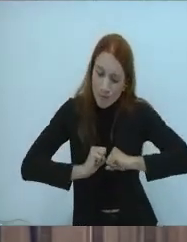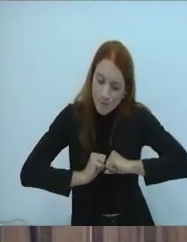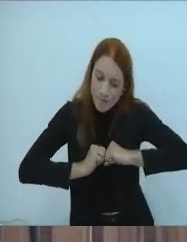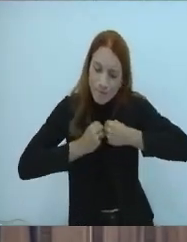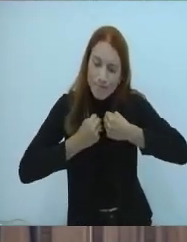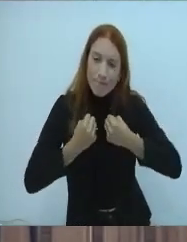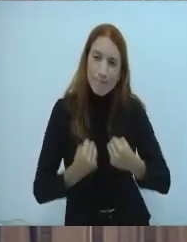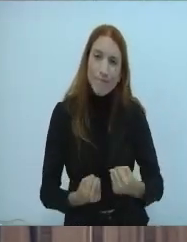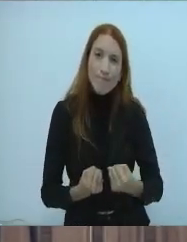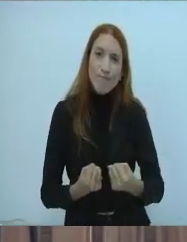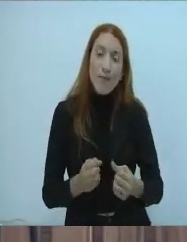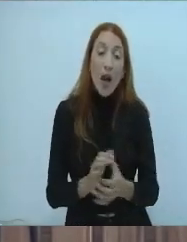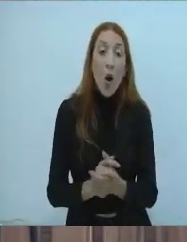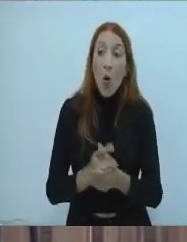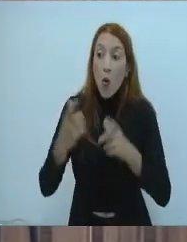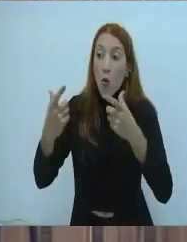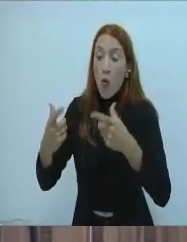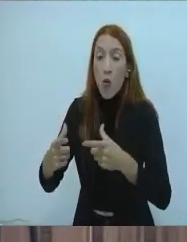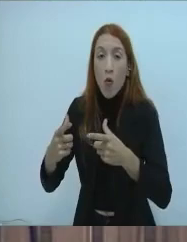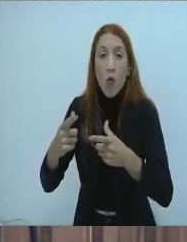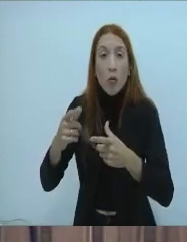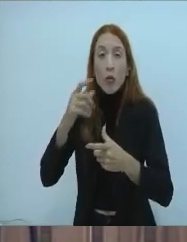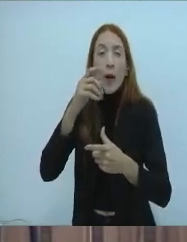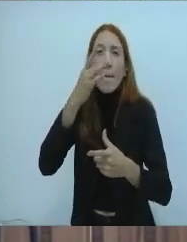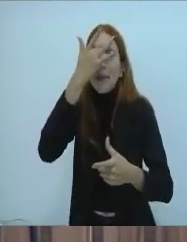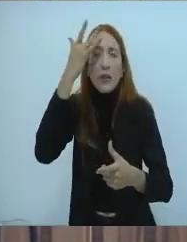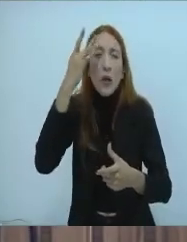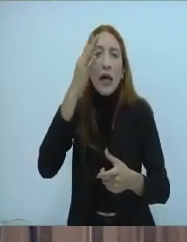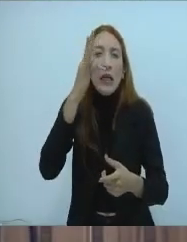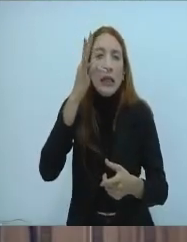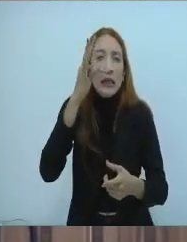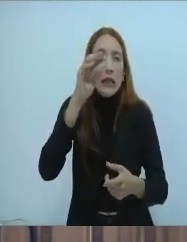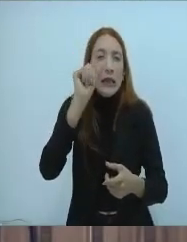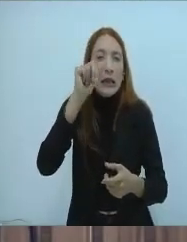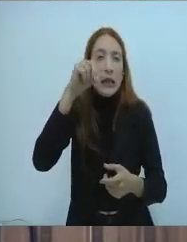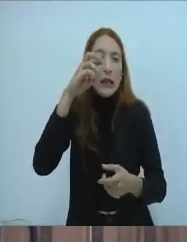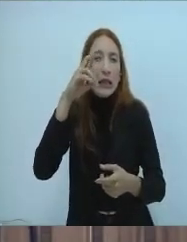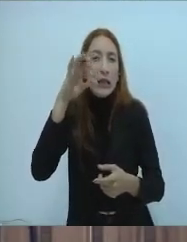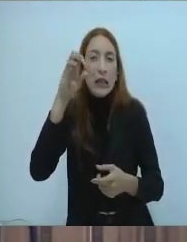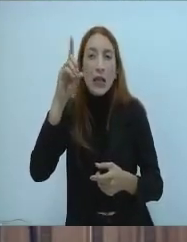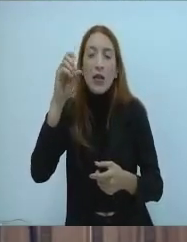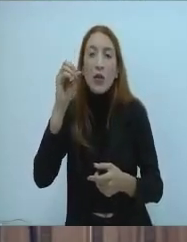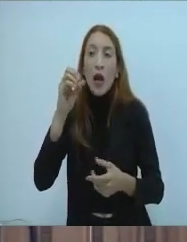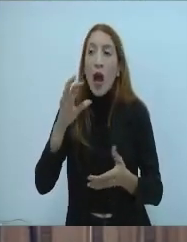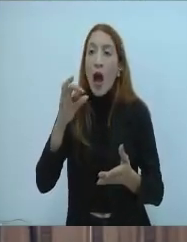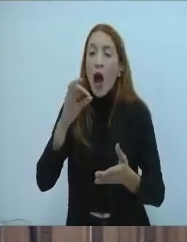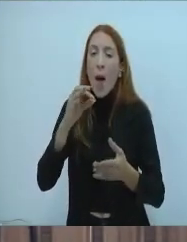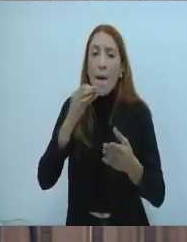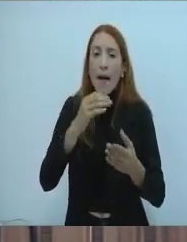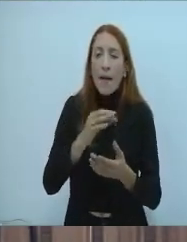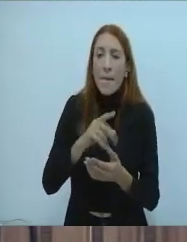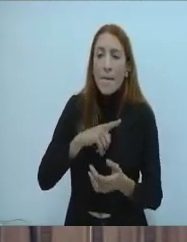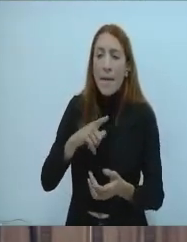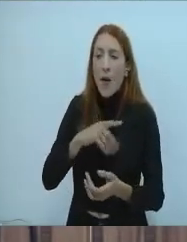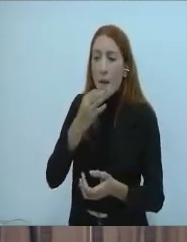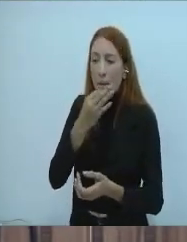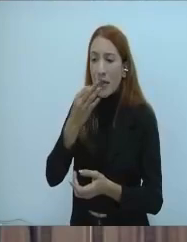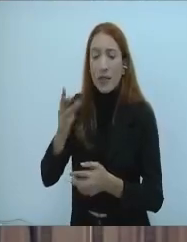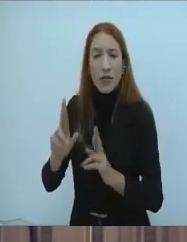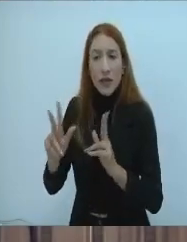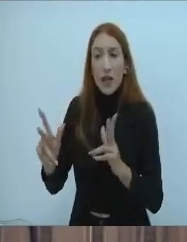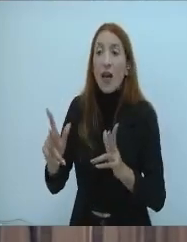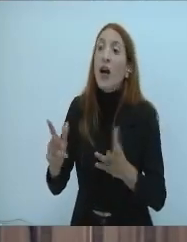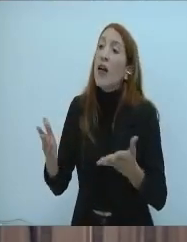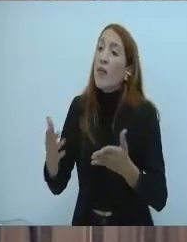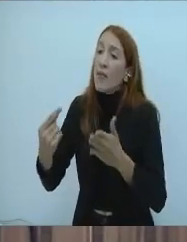o saudoso Tancredo Neves dizia que eu gostaria ele falava abre aspas que a oposição me desse sugestões e